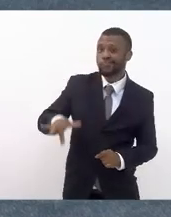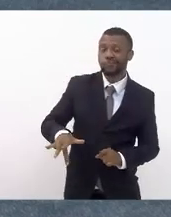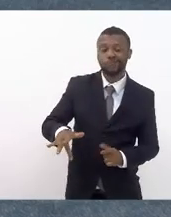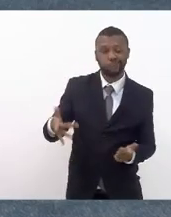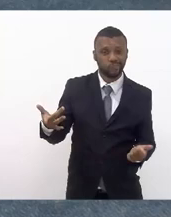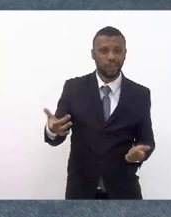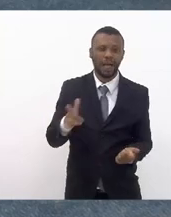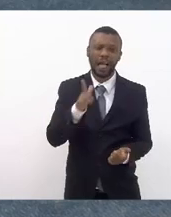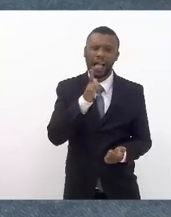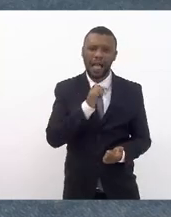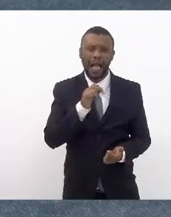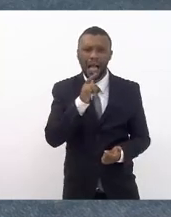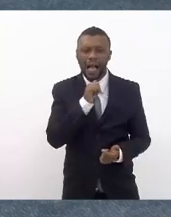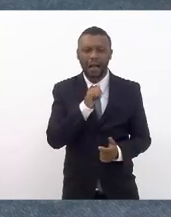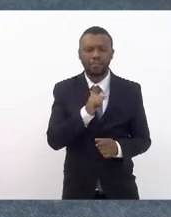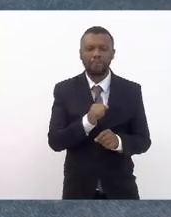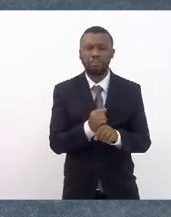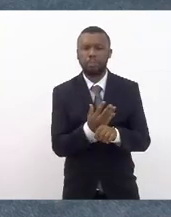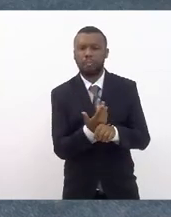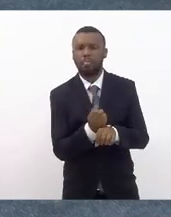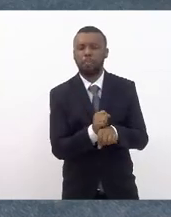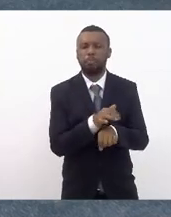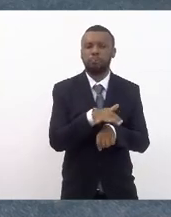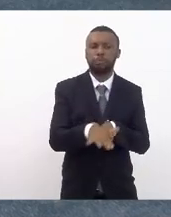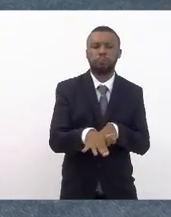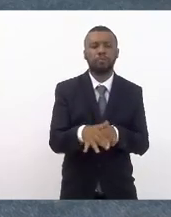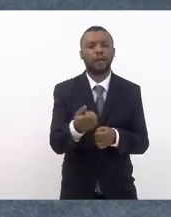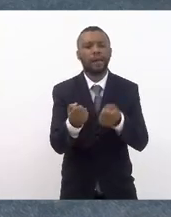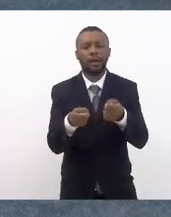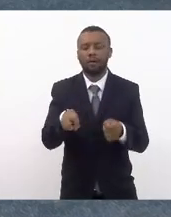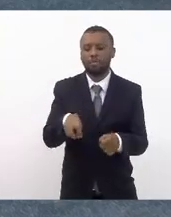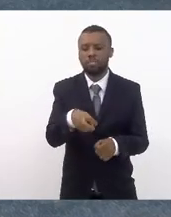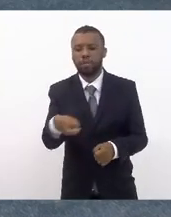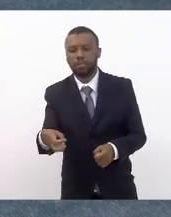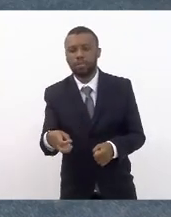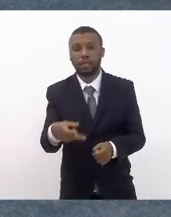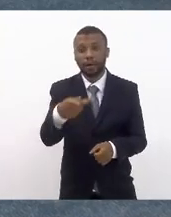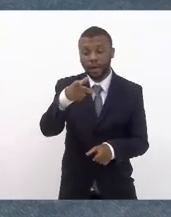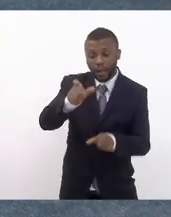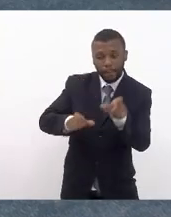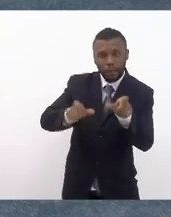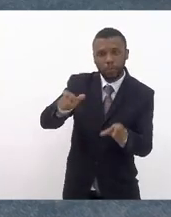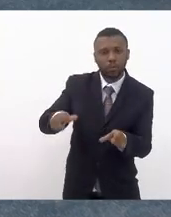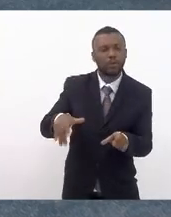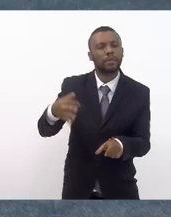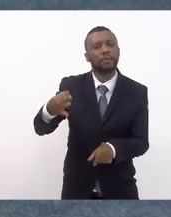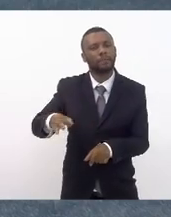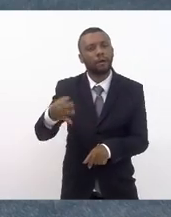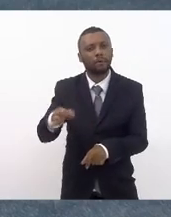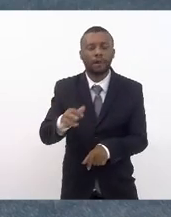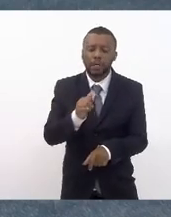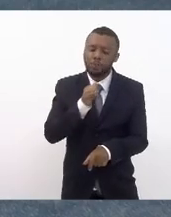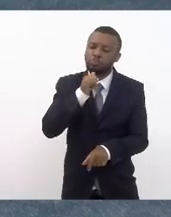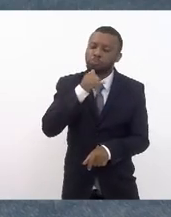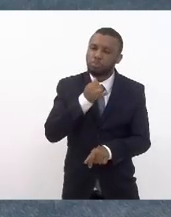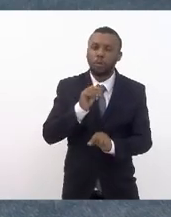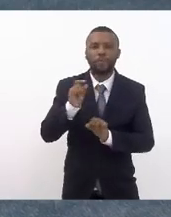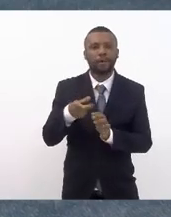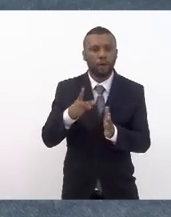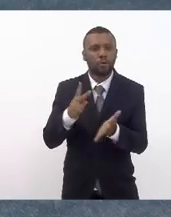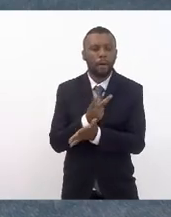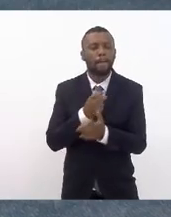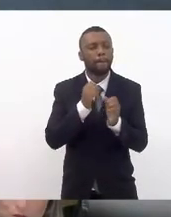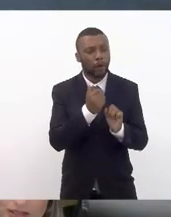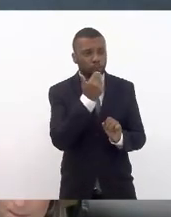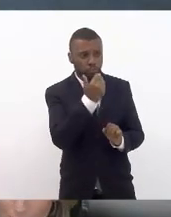para tudo quanto é lado, é buraco para tudo quanto é lado, é carro caindo, as pessoas se machucando, e infelizmente é o que vem acontecendo. Pode contar